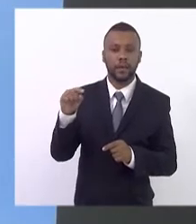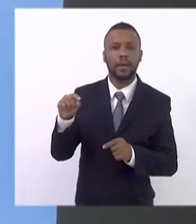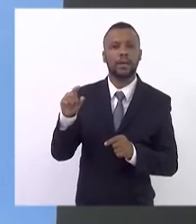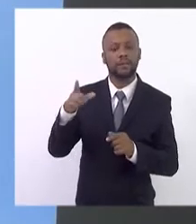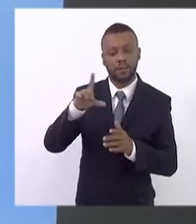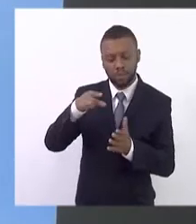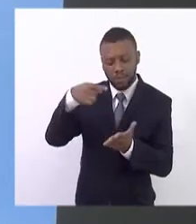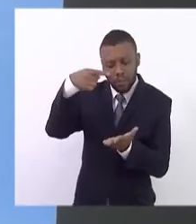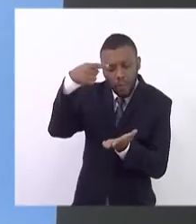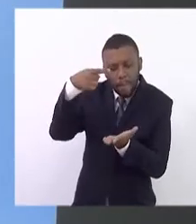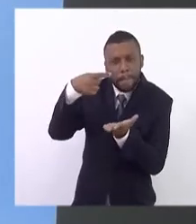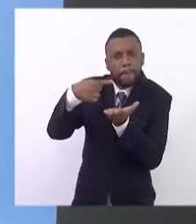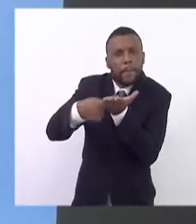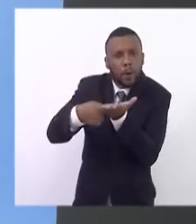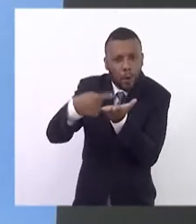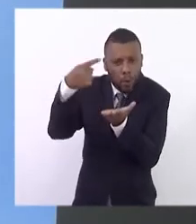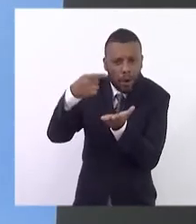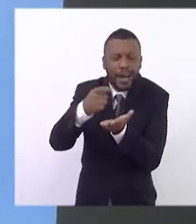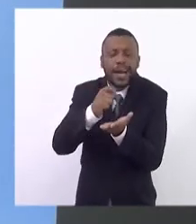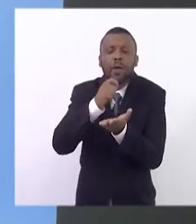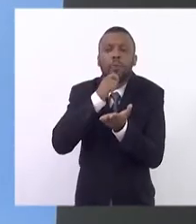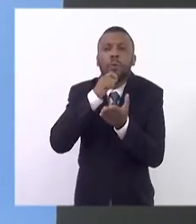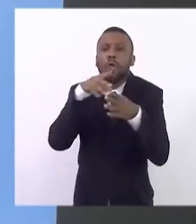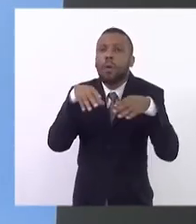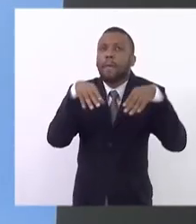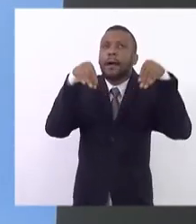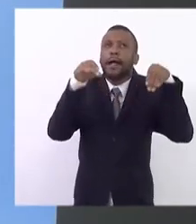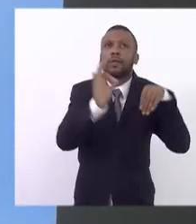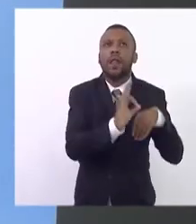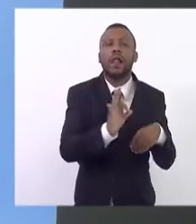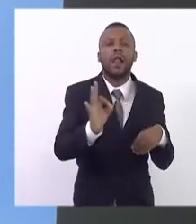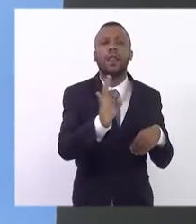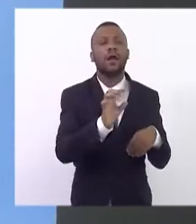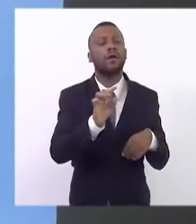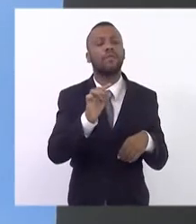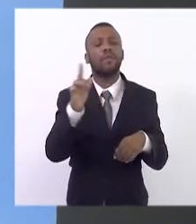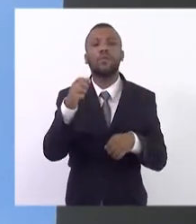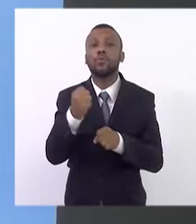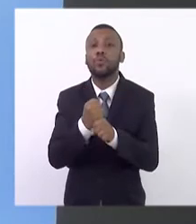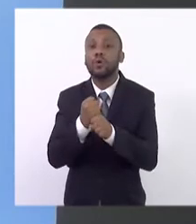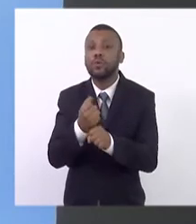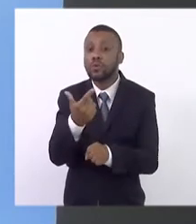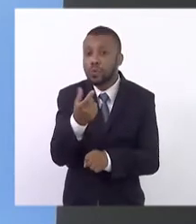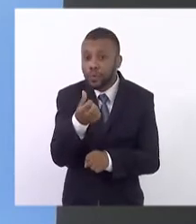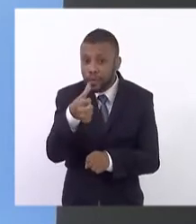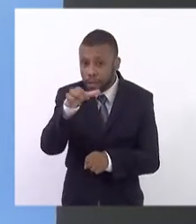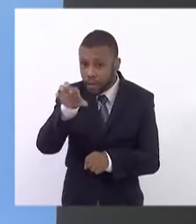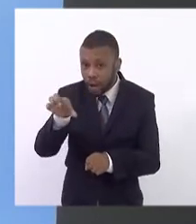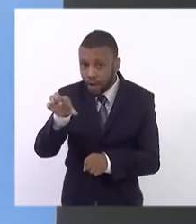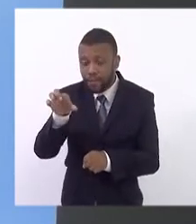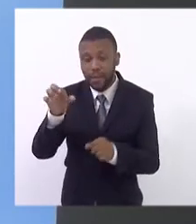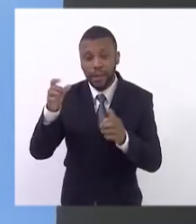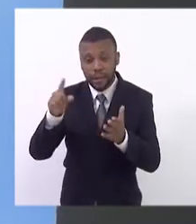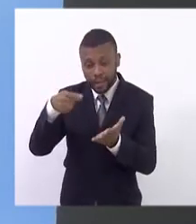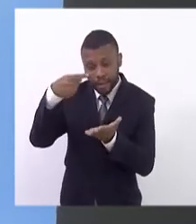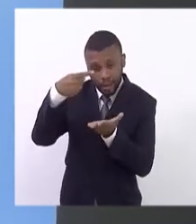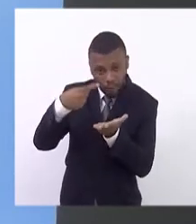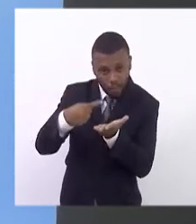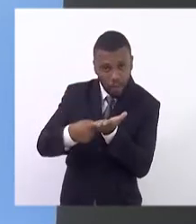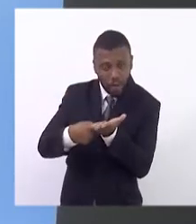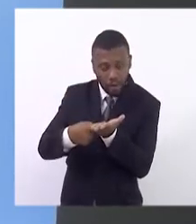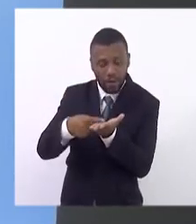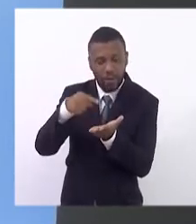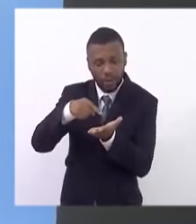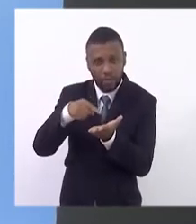foi celebrado isso em Palácio, foi no ano de 19, sim, celebrou um TAC com o Estado do Rio de